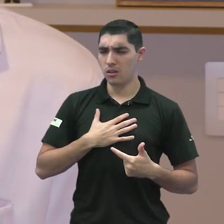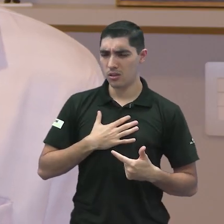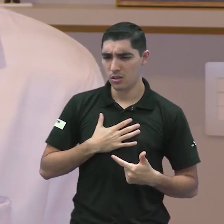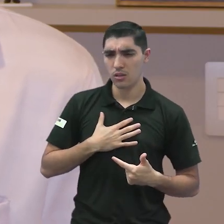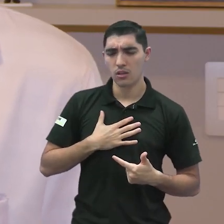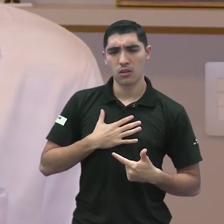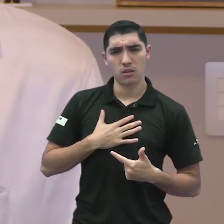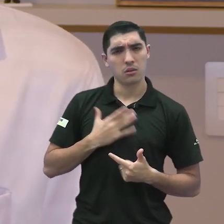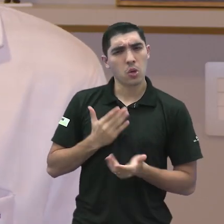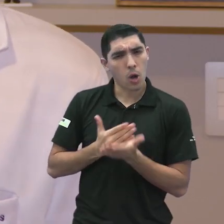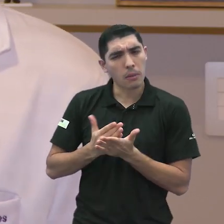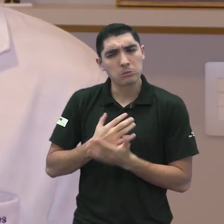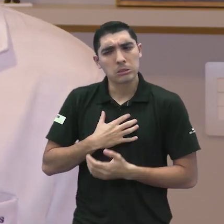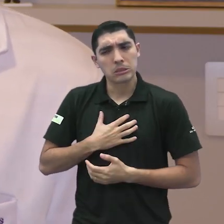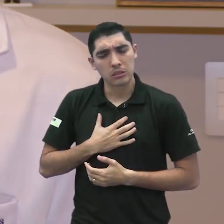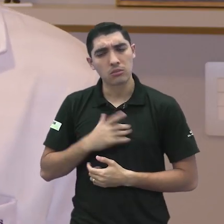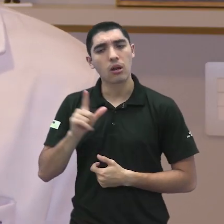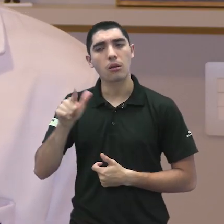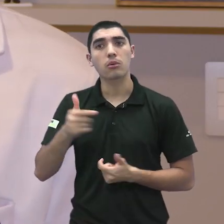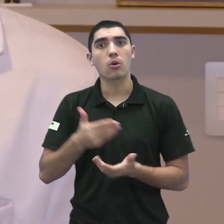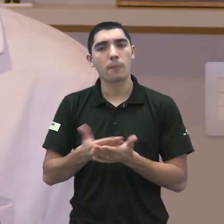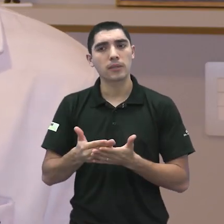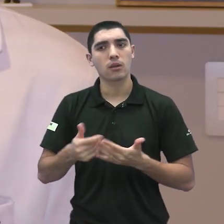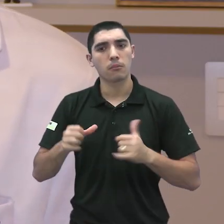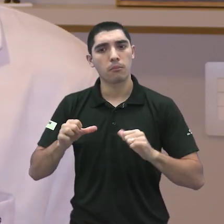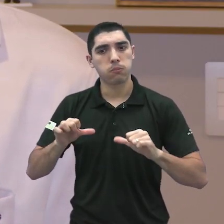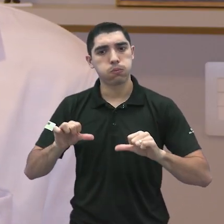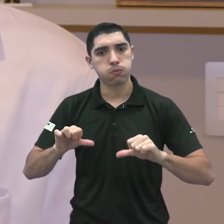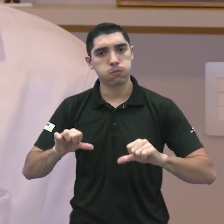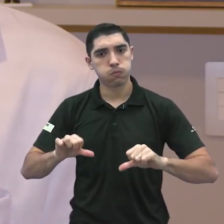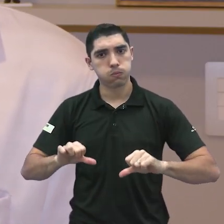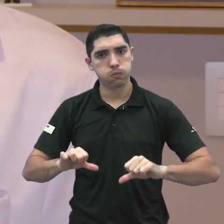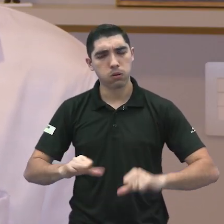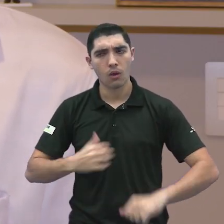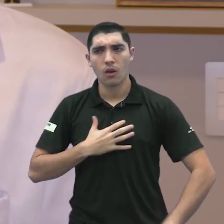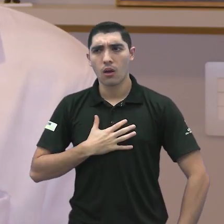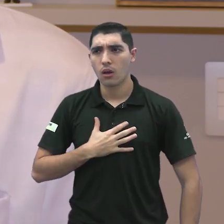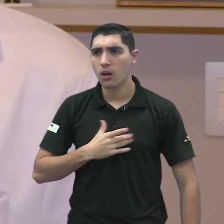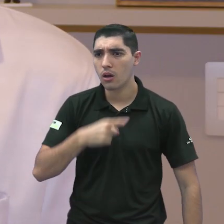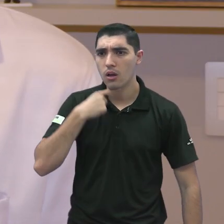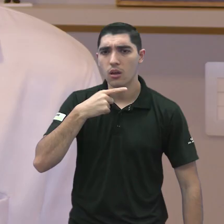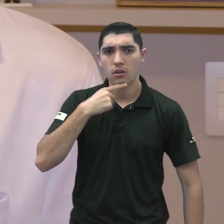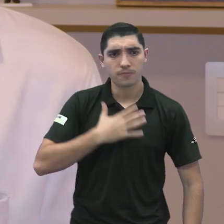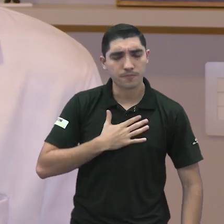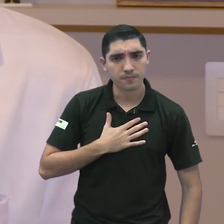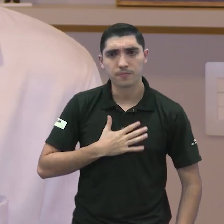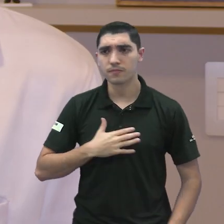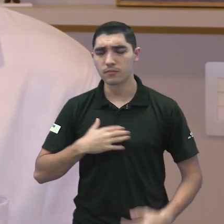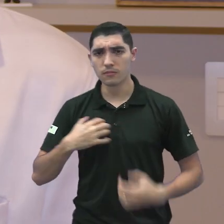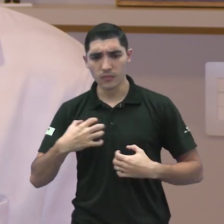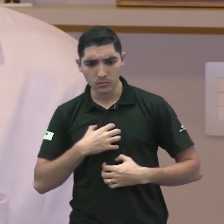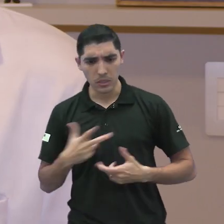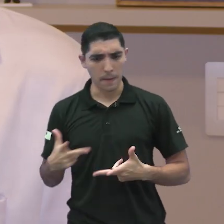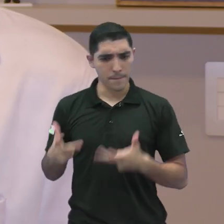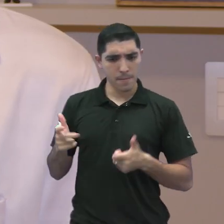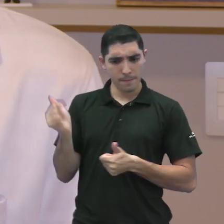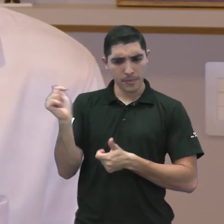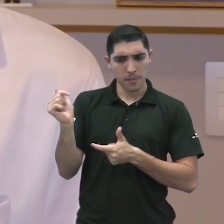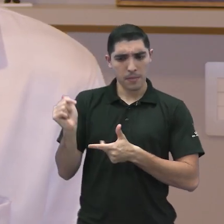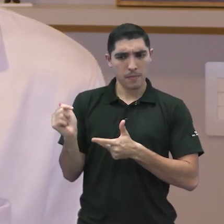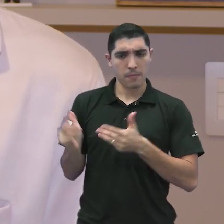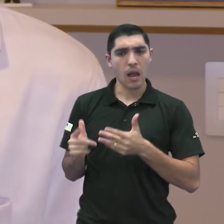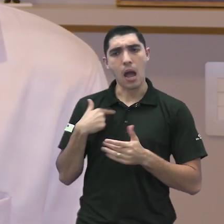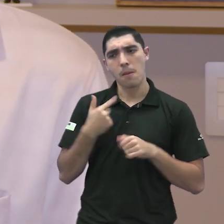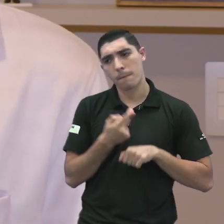com uma falta de ar, que costuma ser leve no início e depois vai aumentando, a falta de ar vai limitando cada vez mais, a pessoa vai tendo cada vez